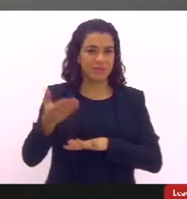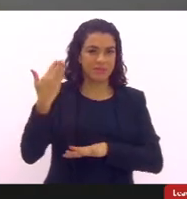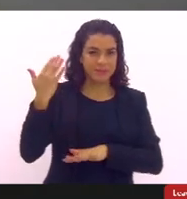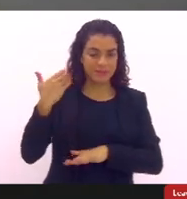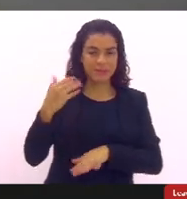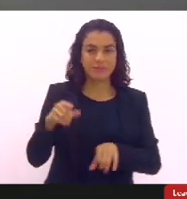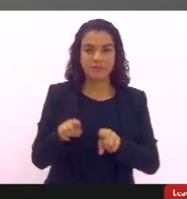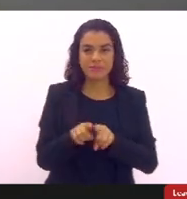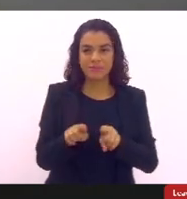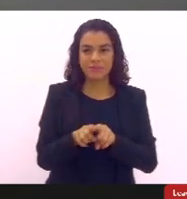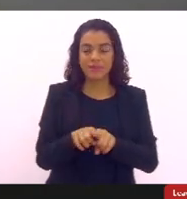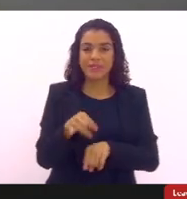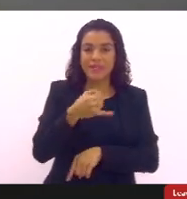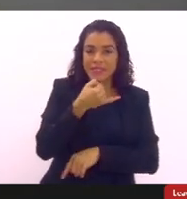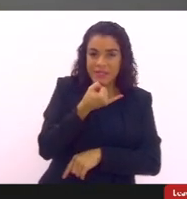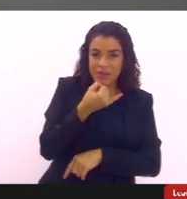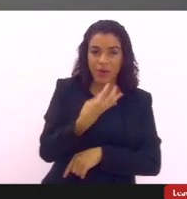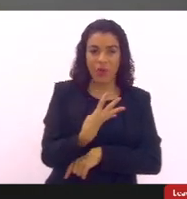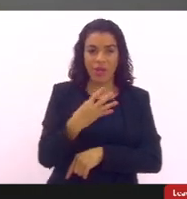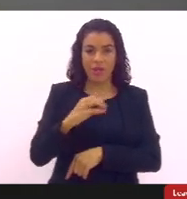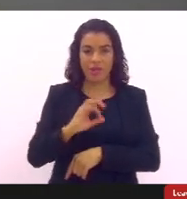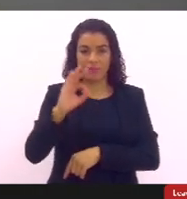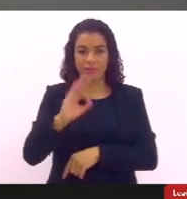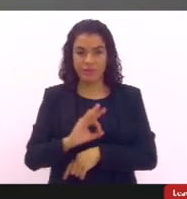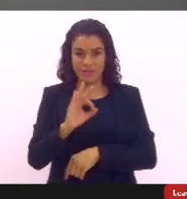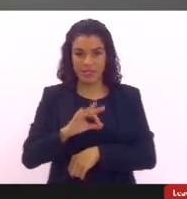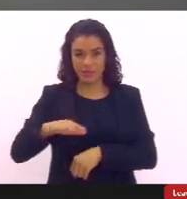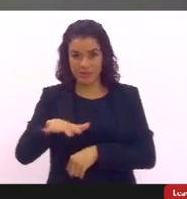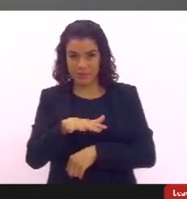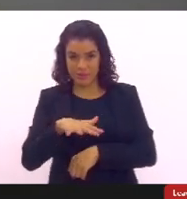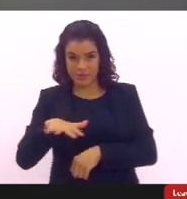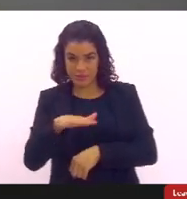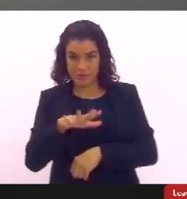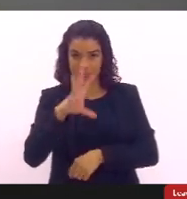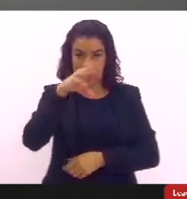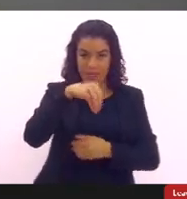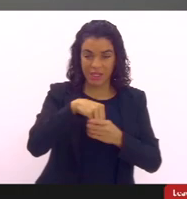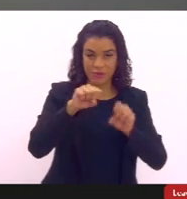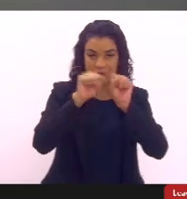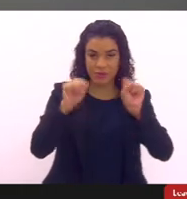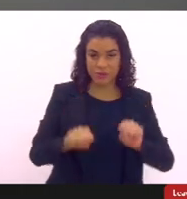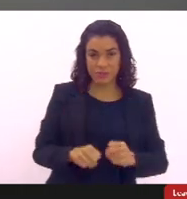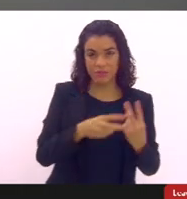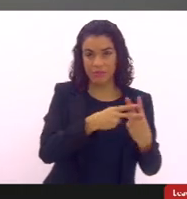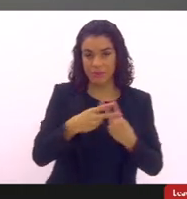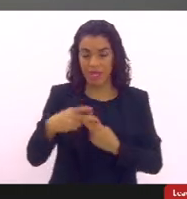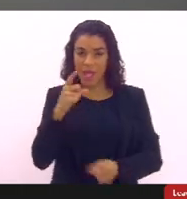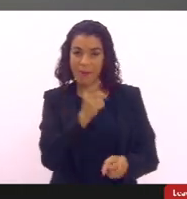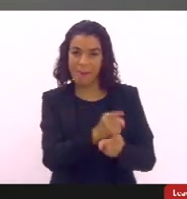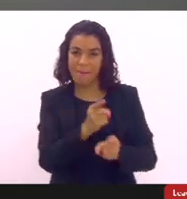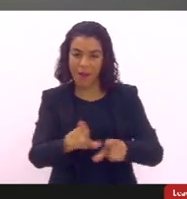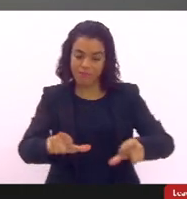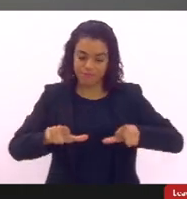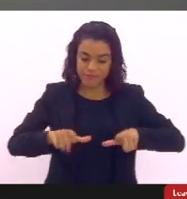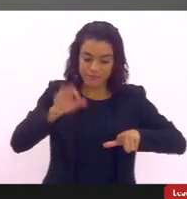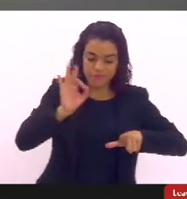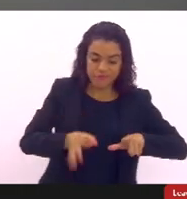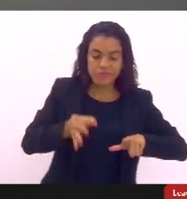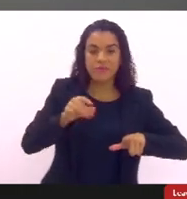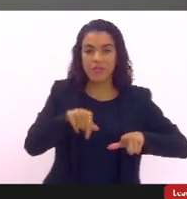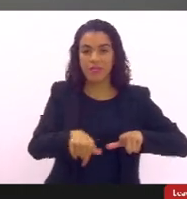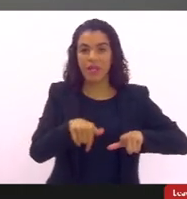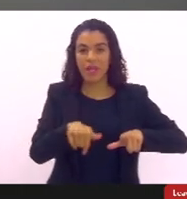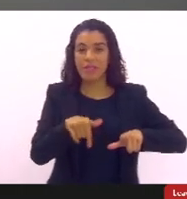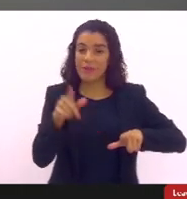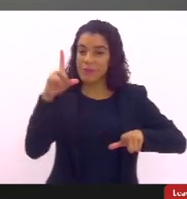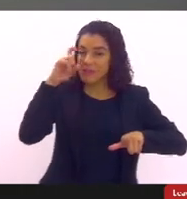também, que infelizmente só 40% dos casos existentes no sistema penitenciário eles são diagnosticados atualmente. Nós temos